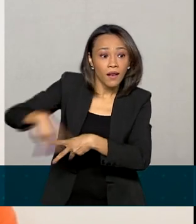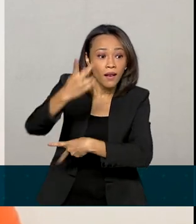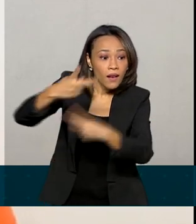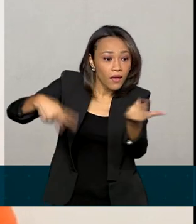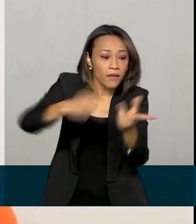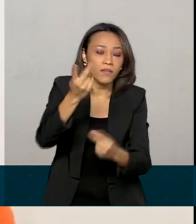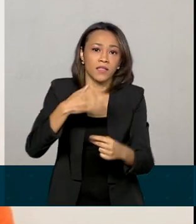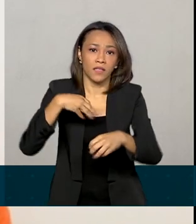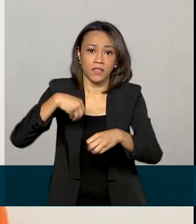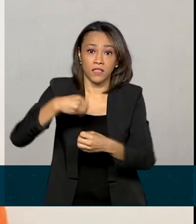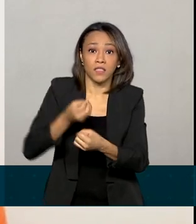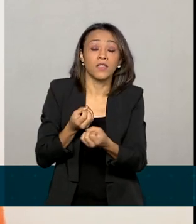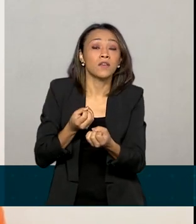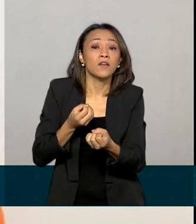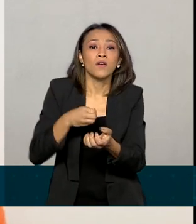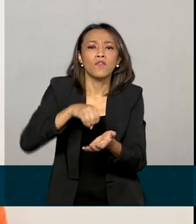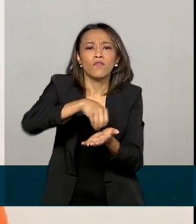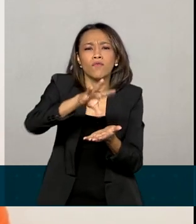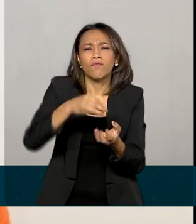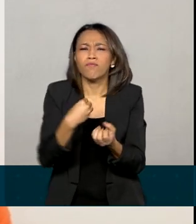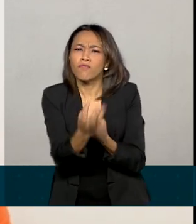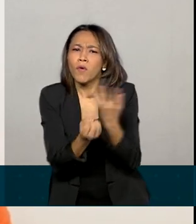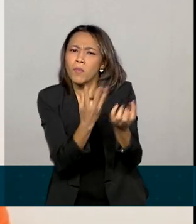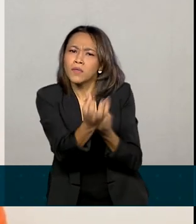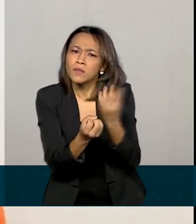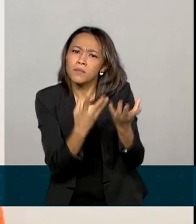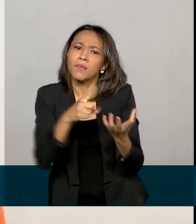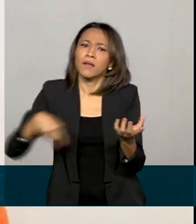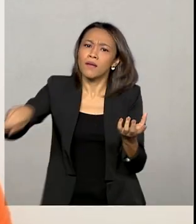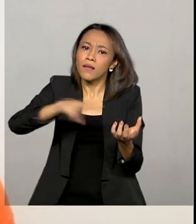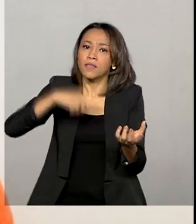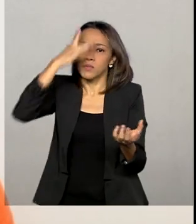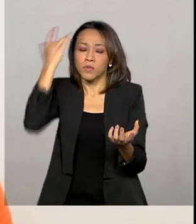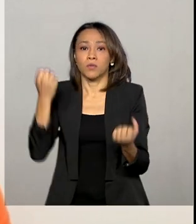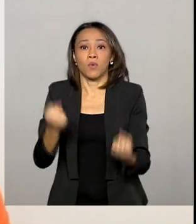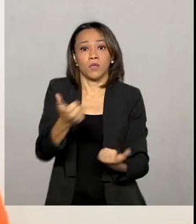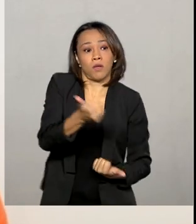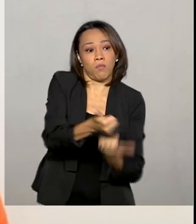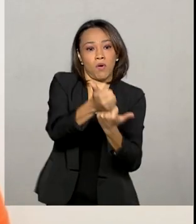maior de pessoas para que todos eles contribuam com a sustentabilidade do planeta.